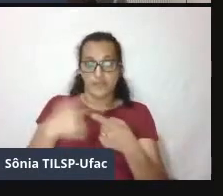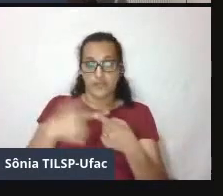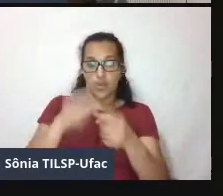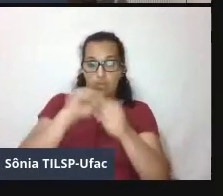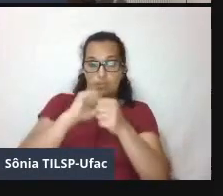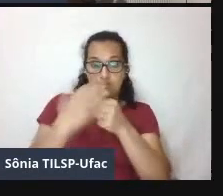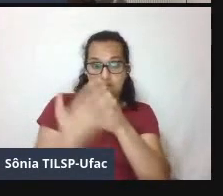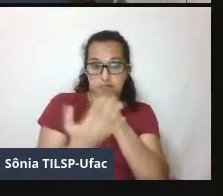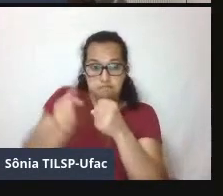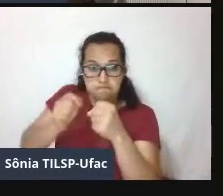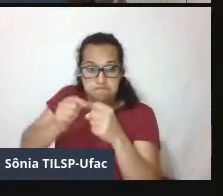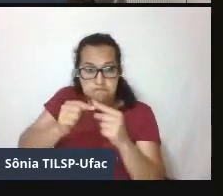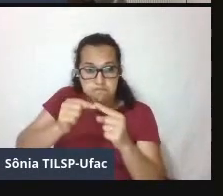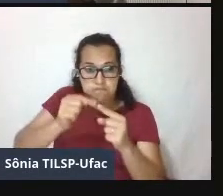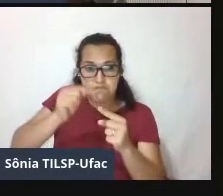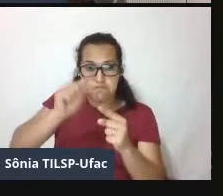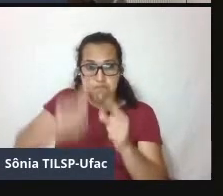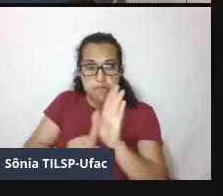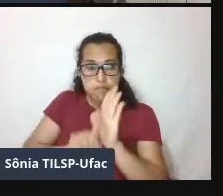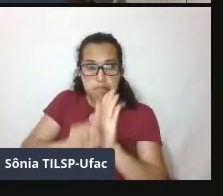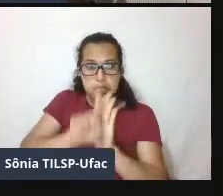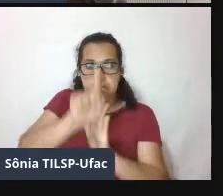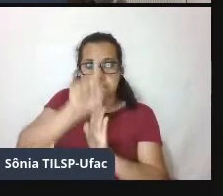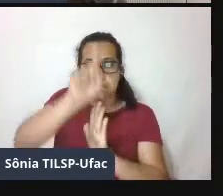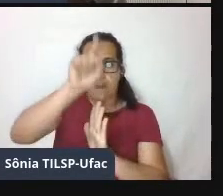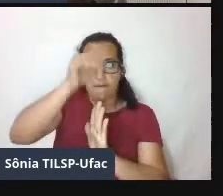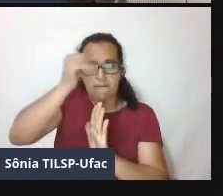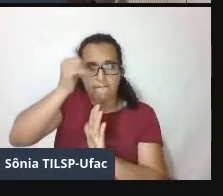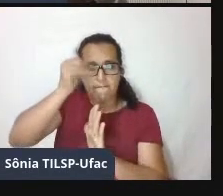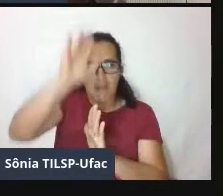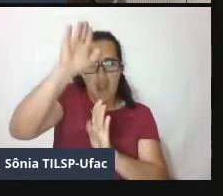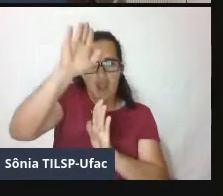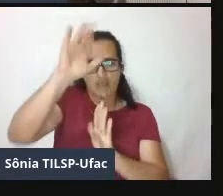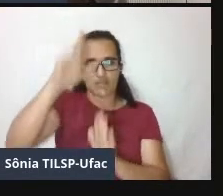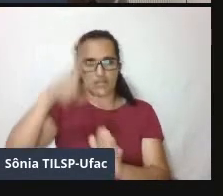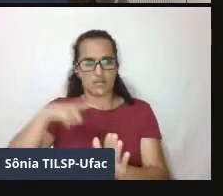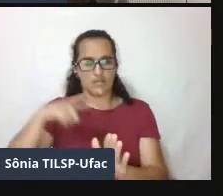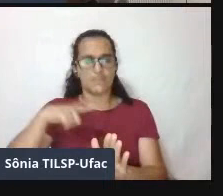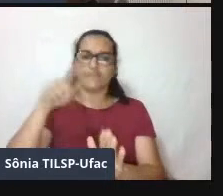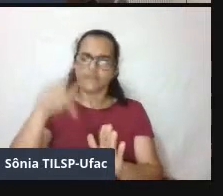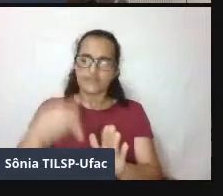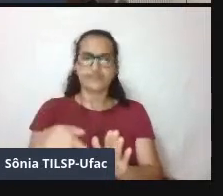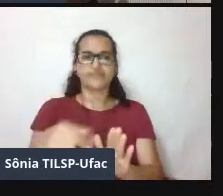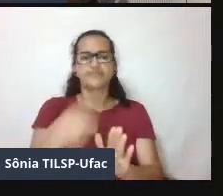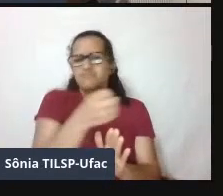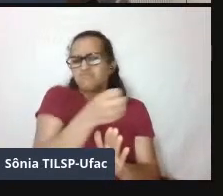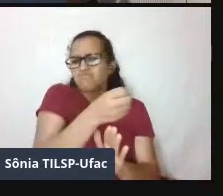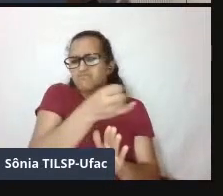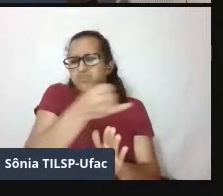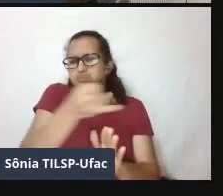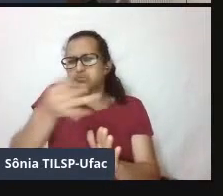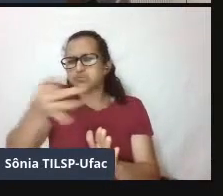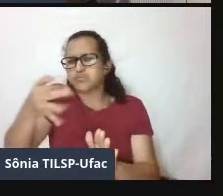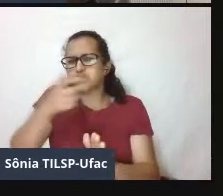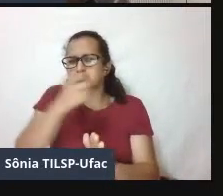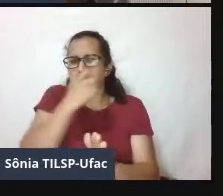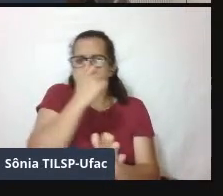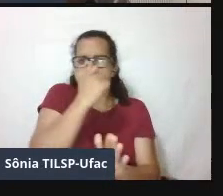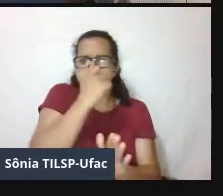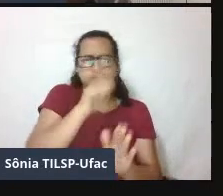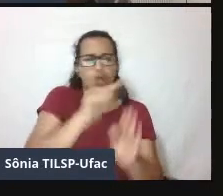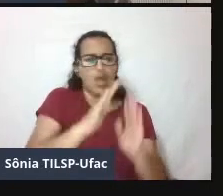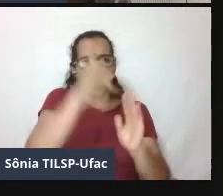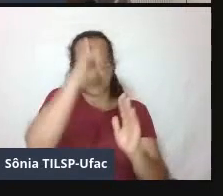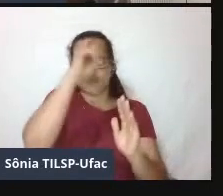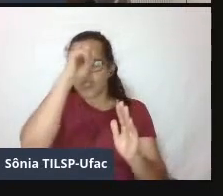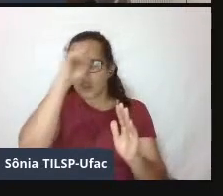pico máximo de casos estava aparecendo, com UPAs, com INTO, com Unimed lotadas, nós vimos muitas pessoas